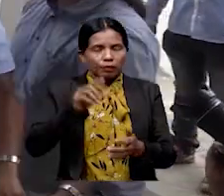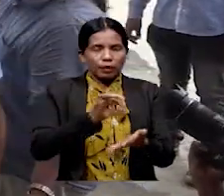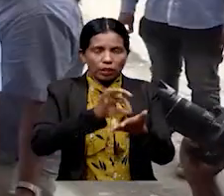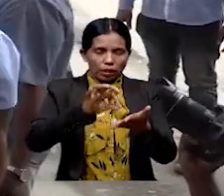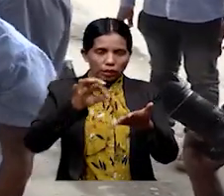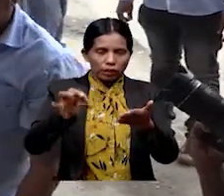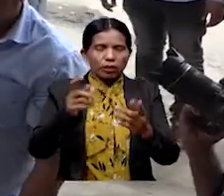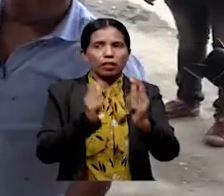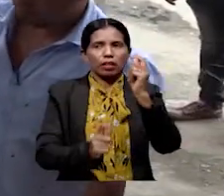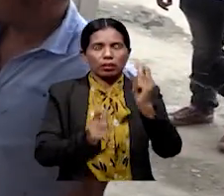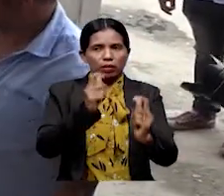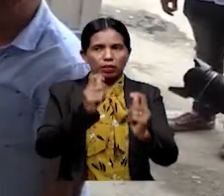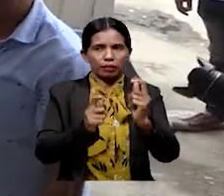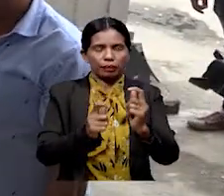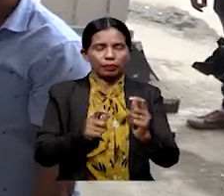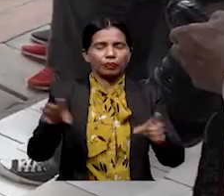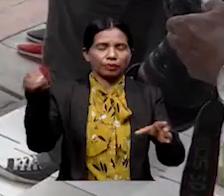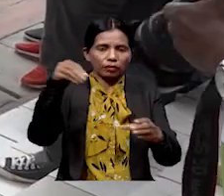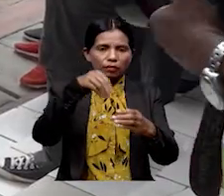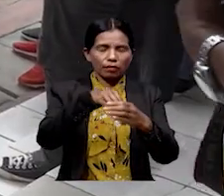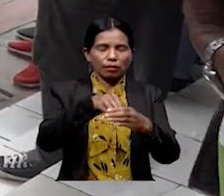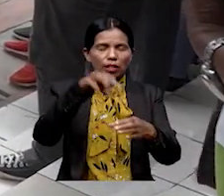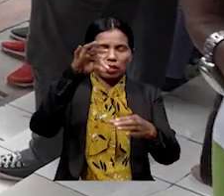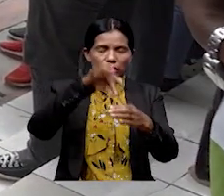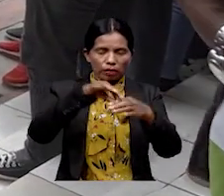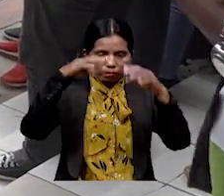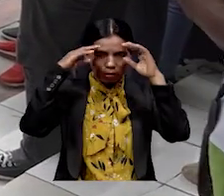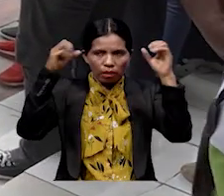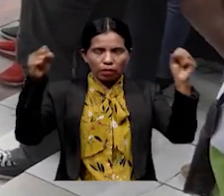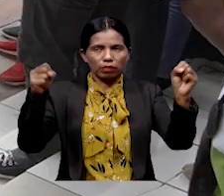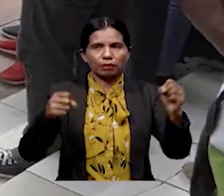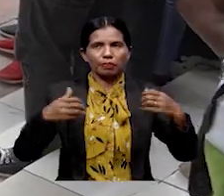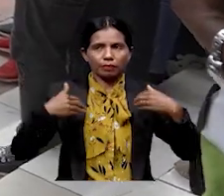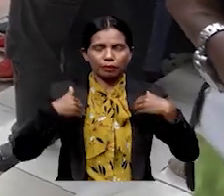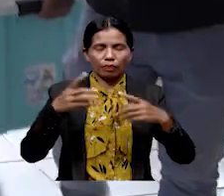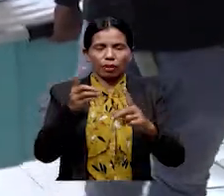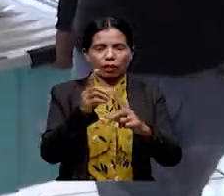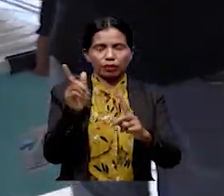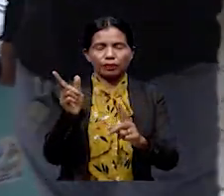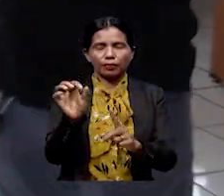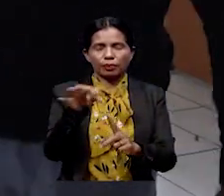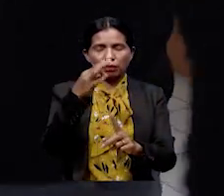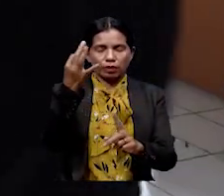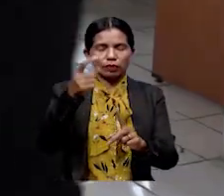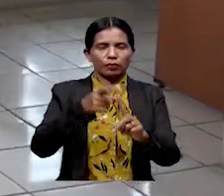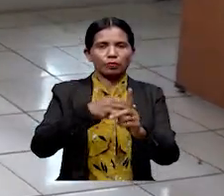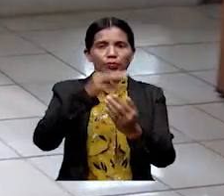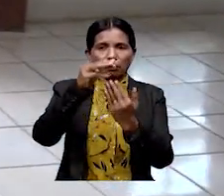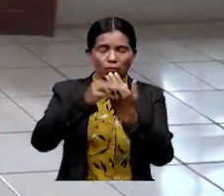ONA e a Tribunal Recurso, onde compete em eleição presidencial, nebesse acontece e a Loron Sernosencia, fulano março,